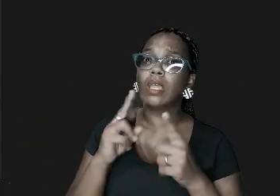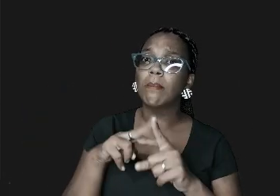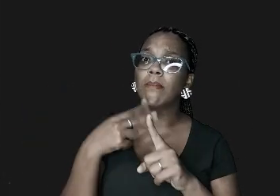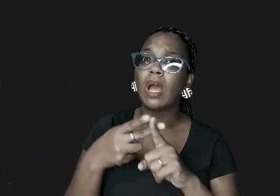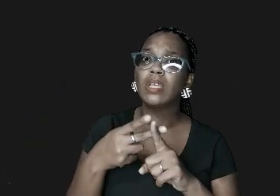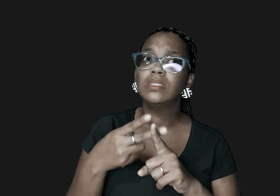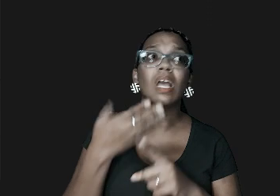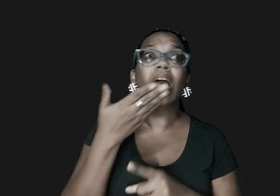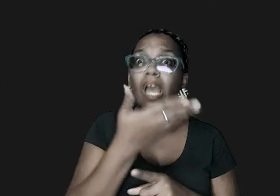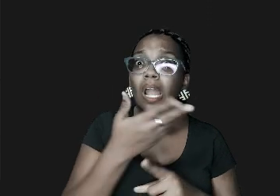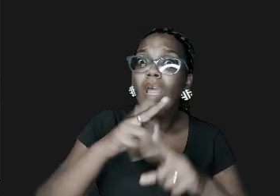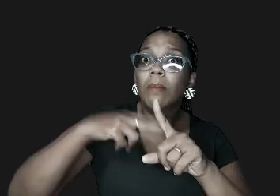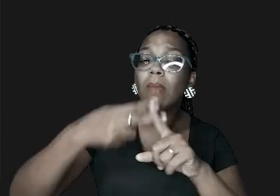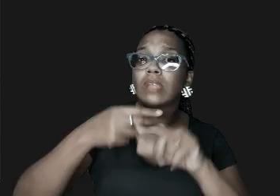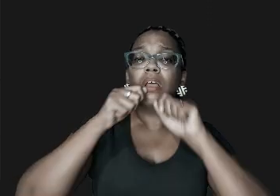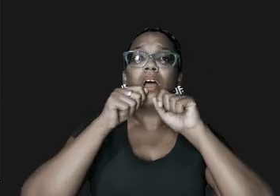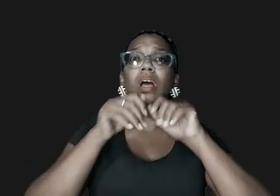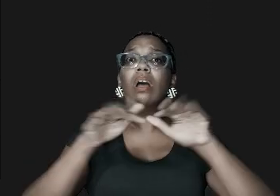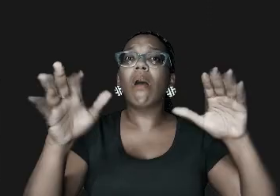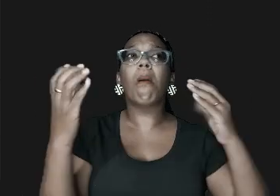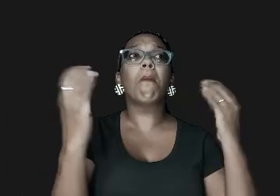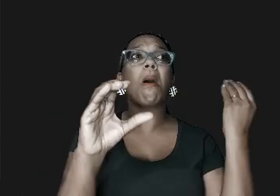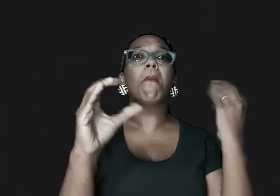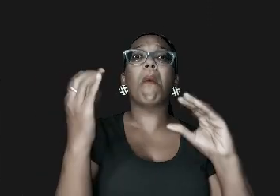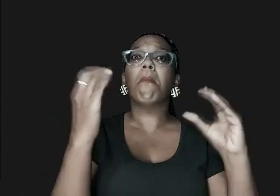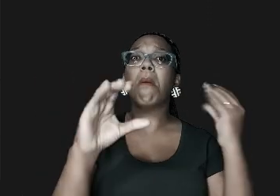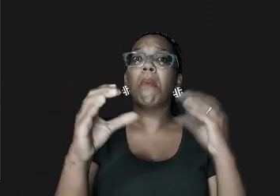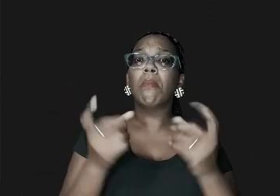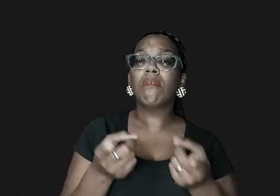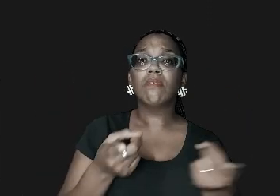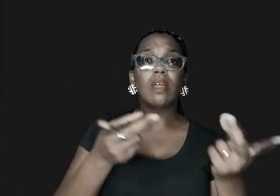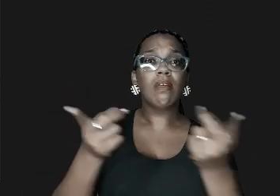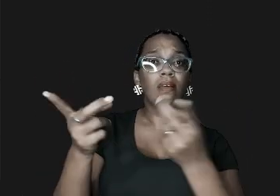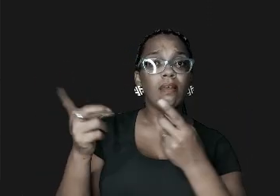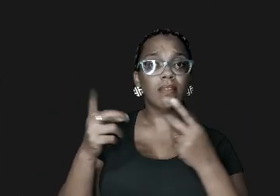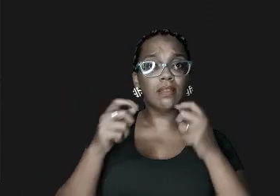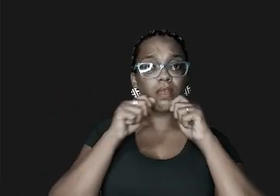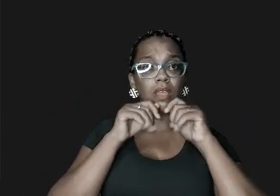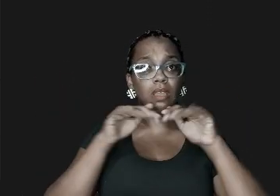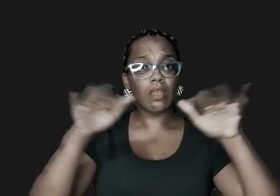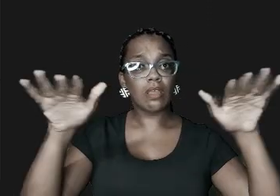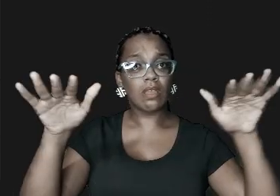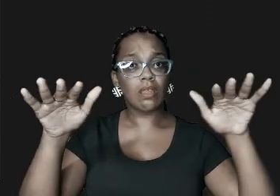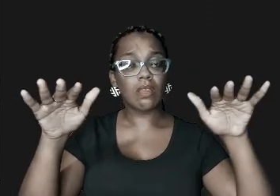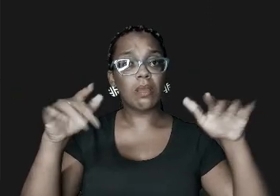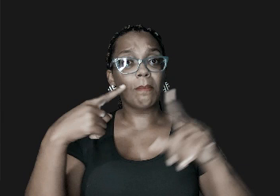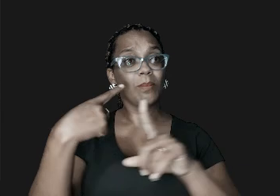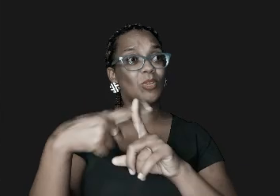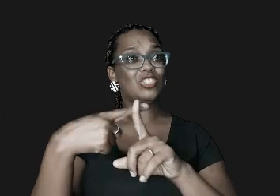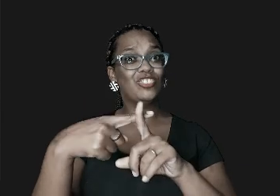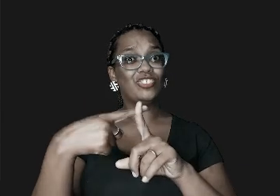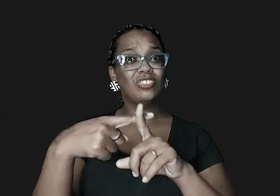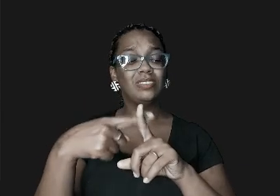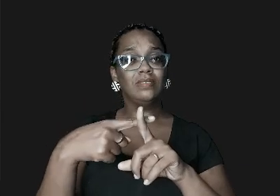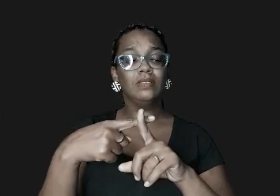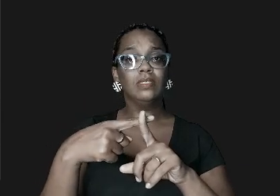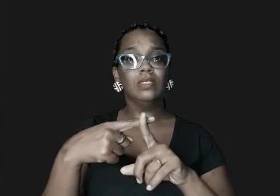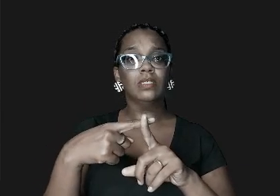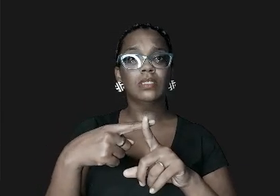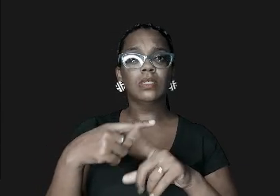Além disso ele tava vendendo ele ele tava noticiando notícias